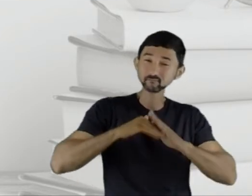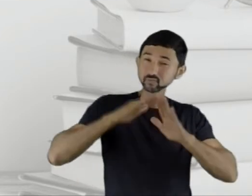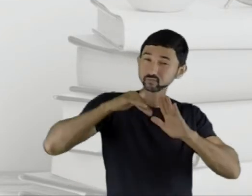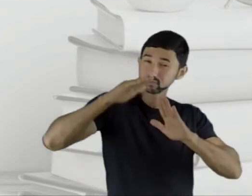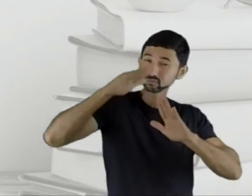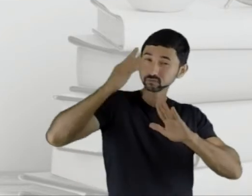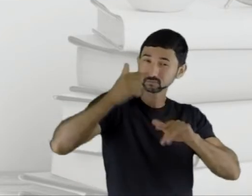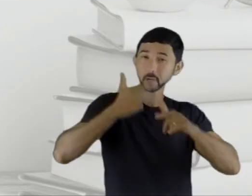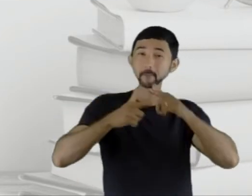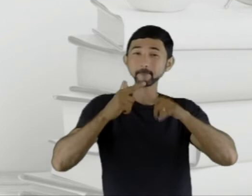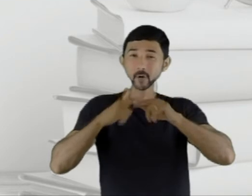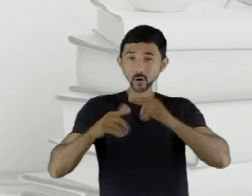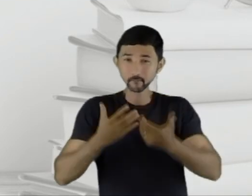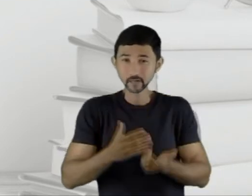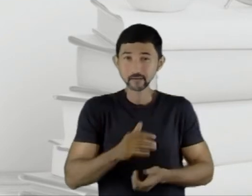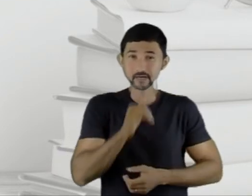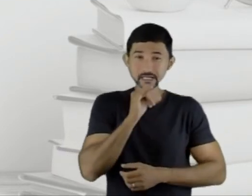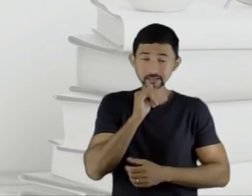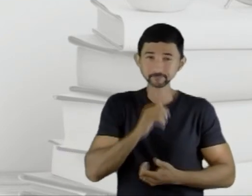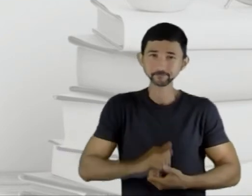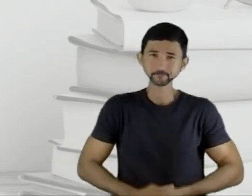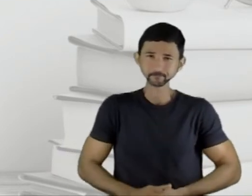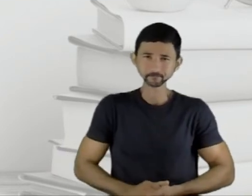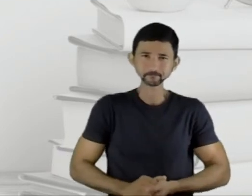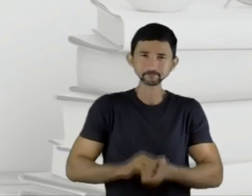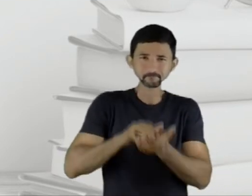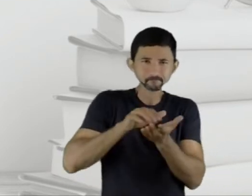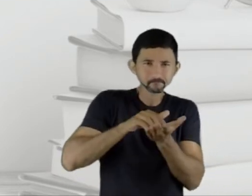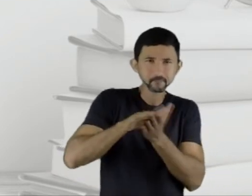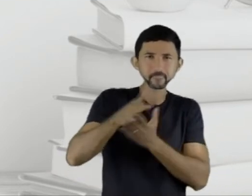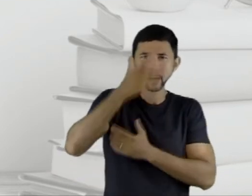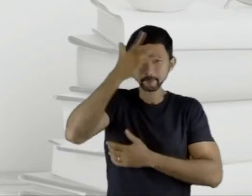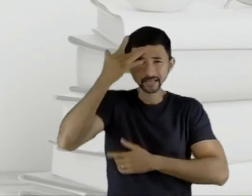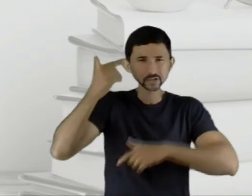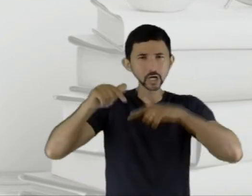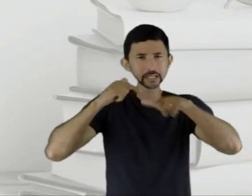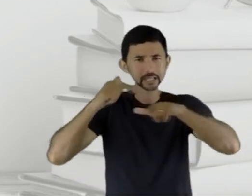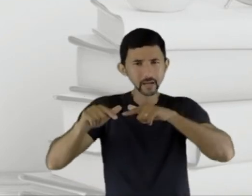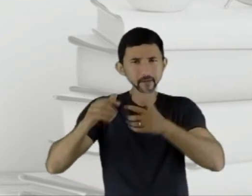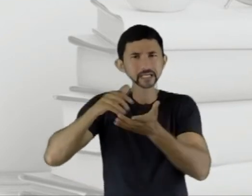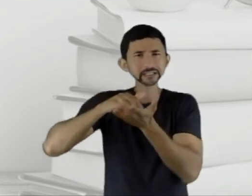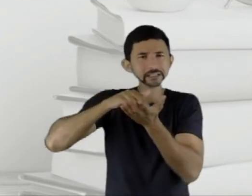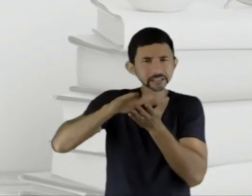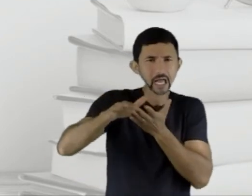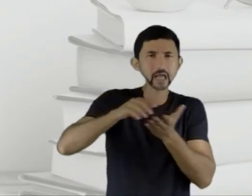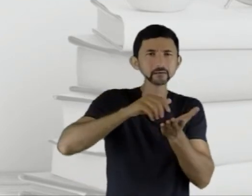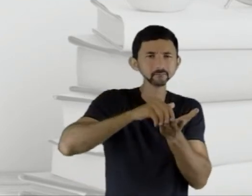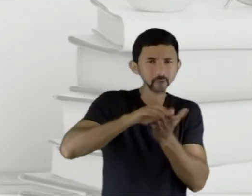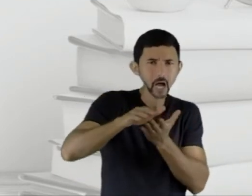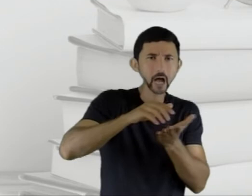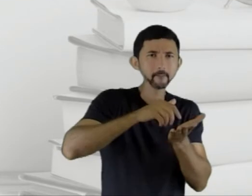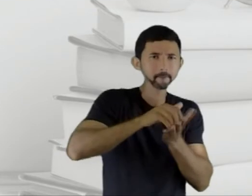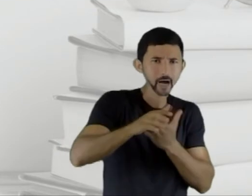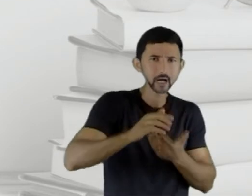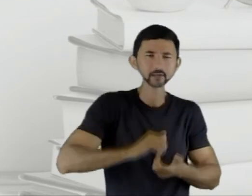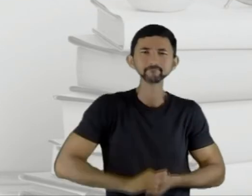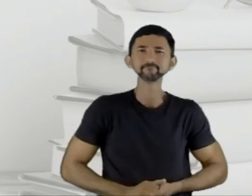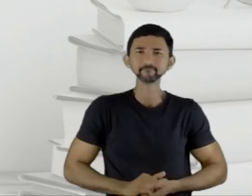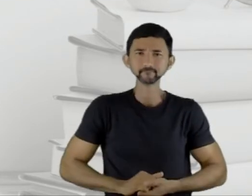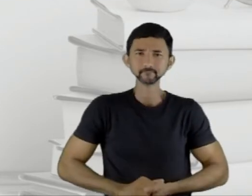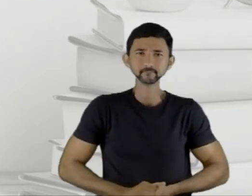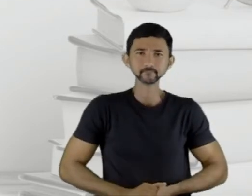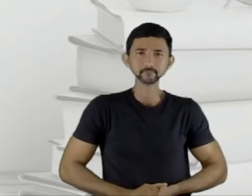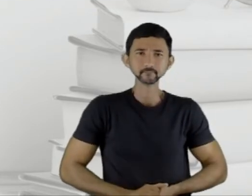ainda, porque demitindo, como eu falei para vocês, demitindo esse trabalhador, não pagando bem esse trabalhador, ele não tem como consumir